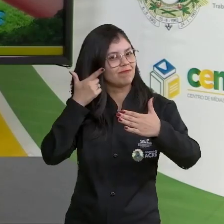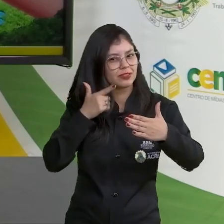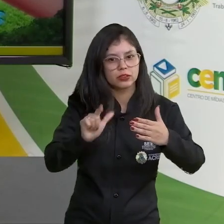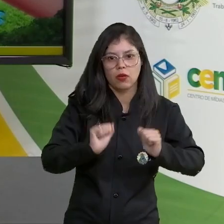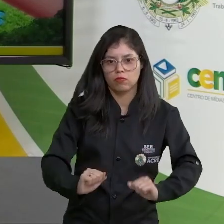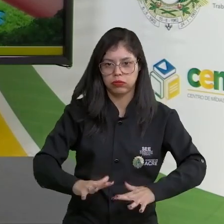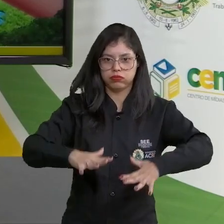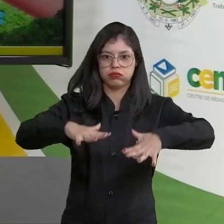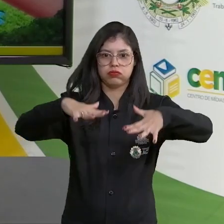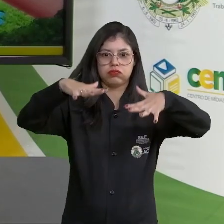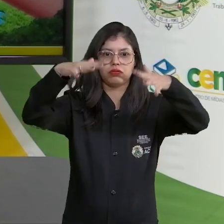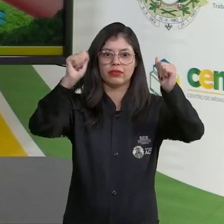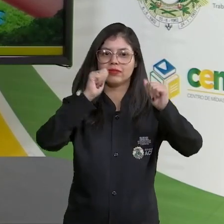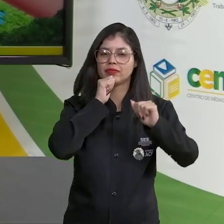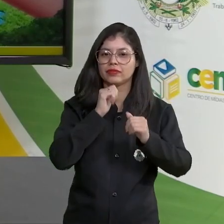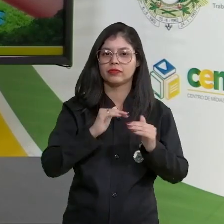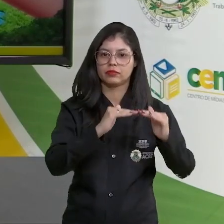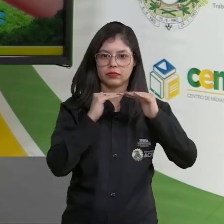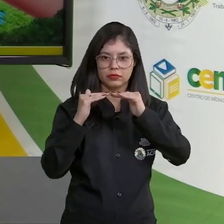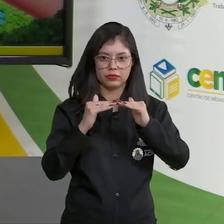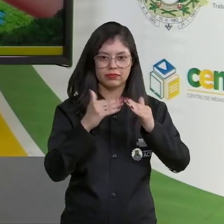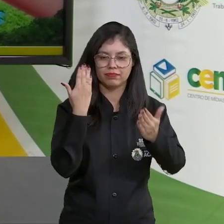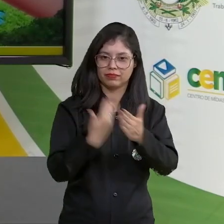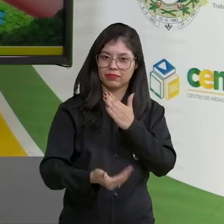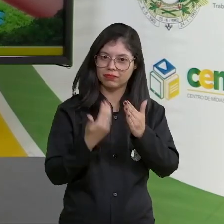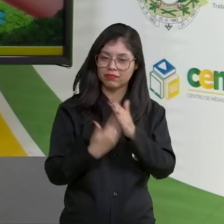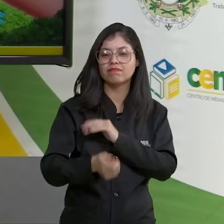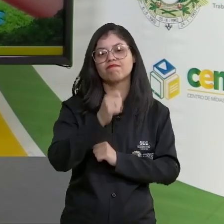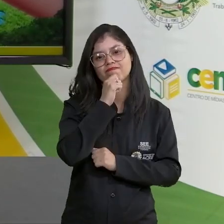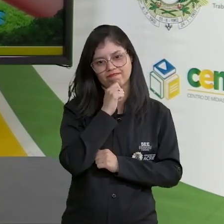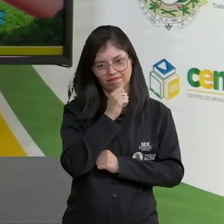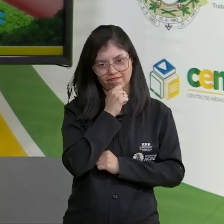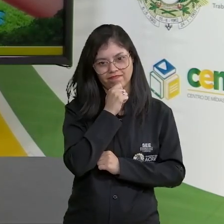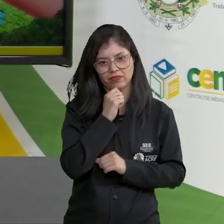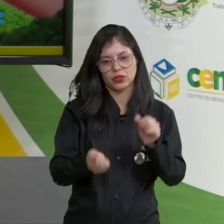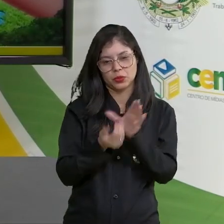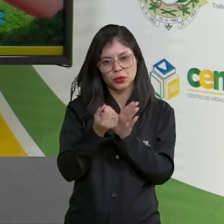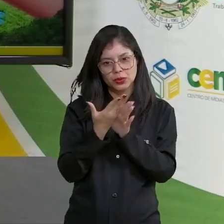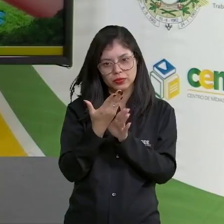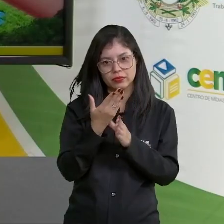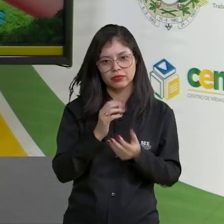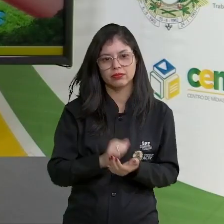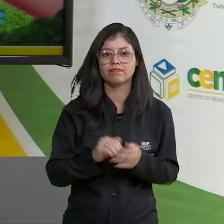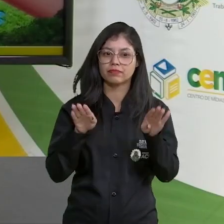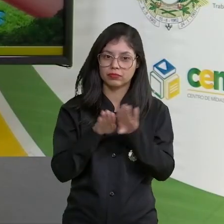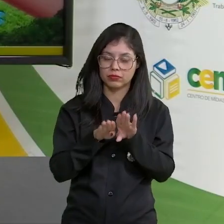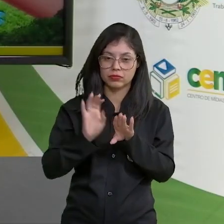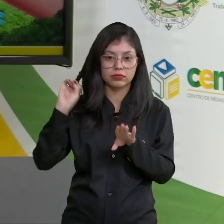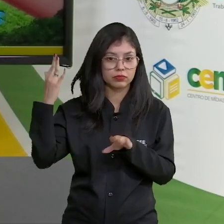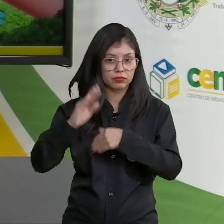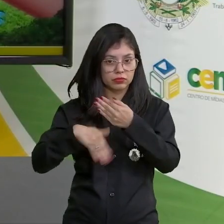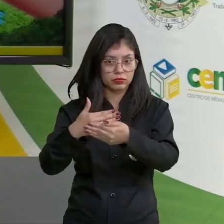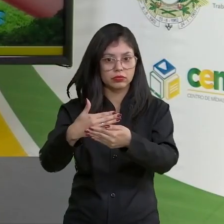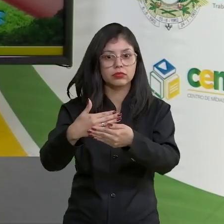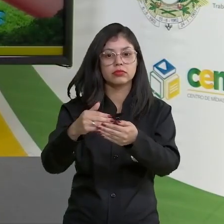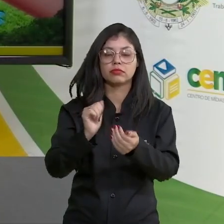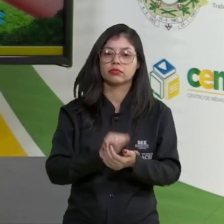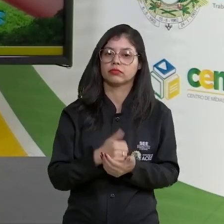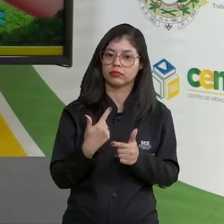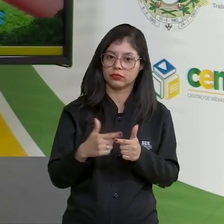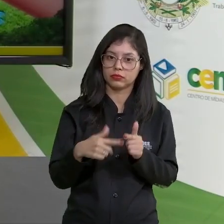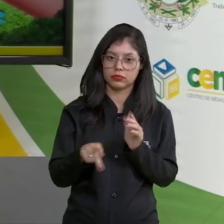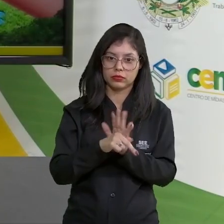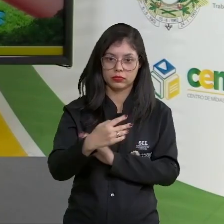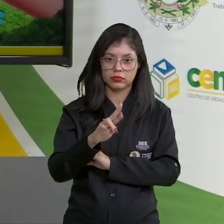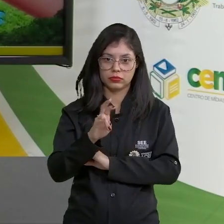crescer e, consequentemente, vamos ter perda na produção. E também pode até desenvolver certas pragas. Então,